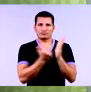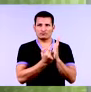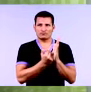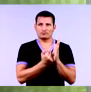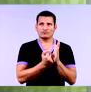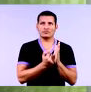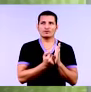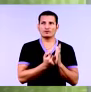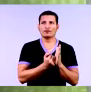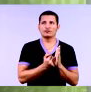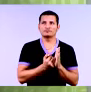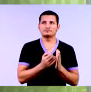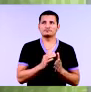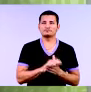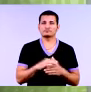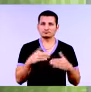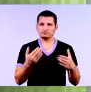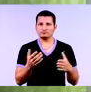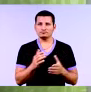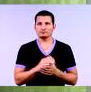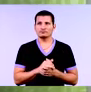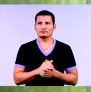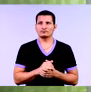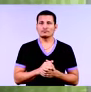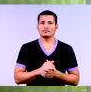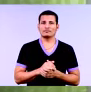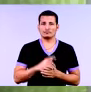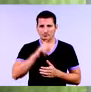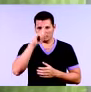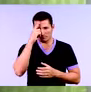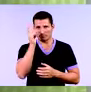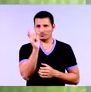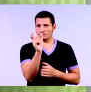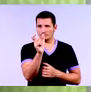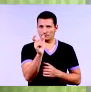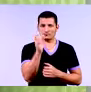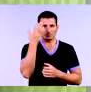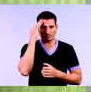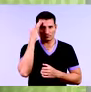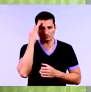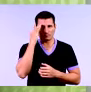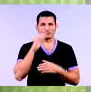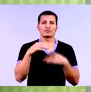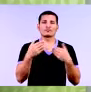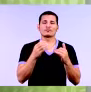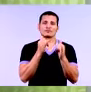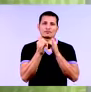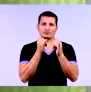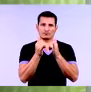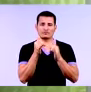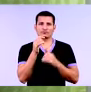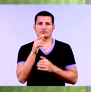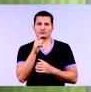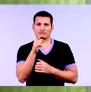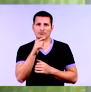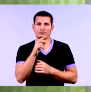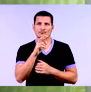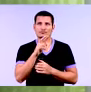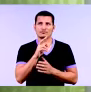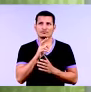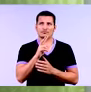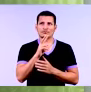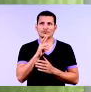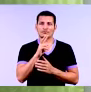Então, considerem a criação de uma variável entendendo o tipo de informação que está